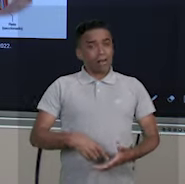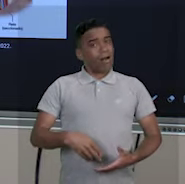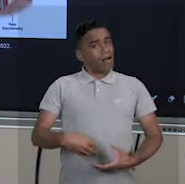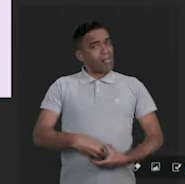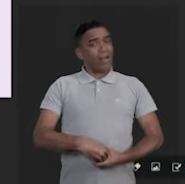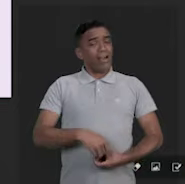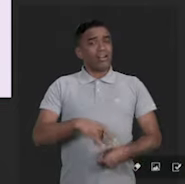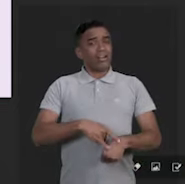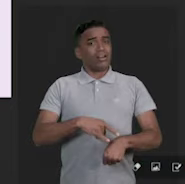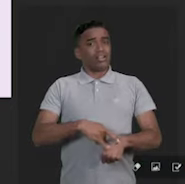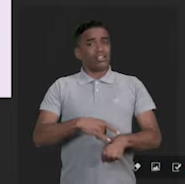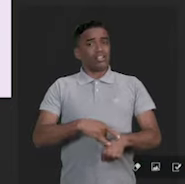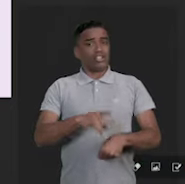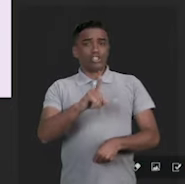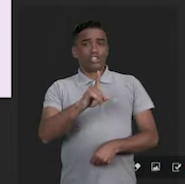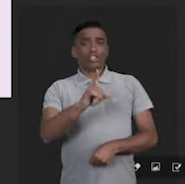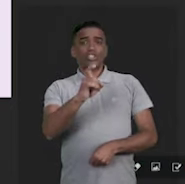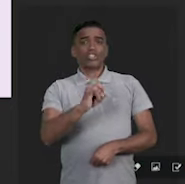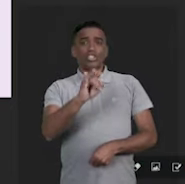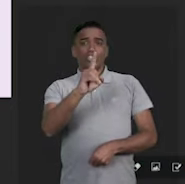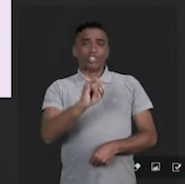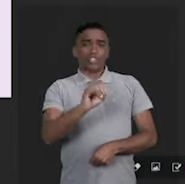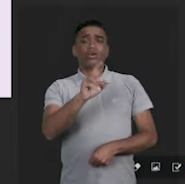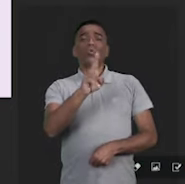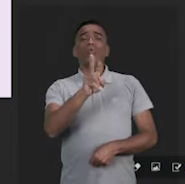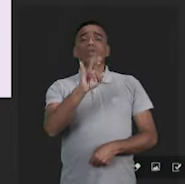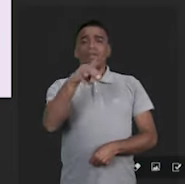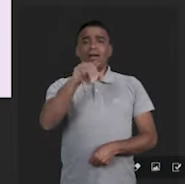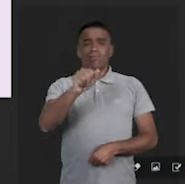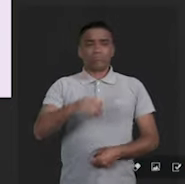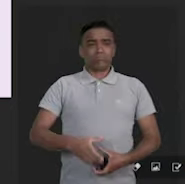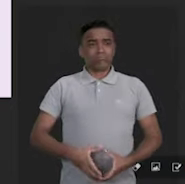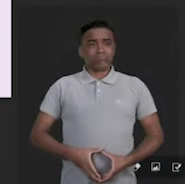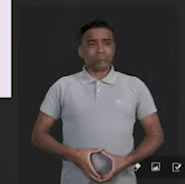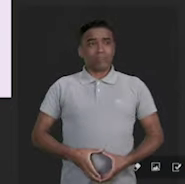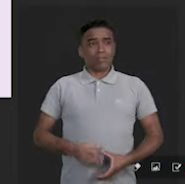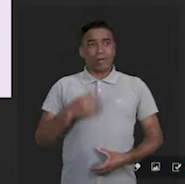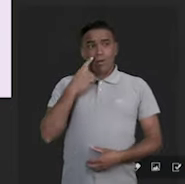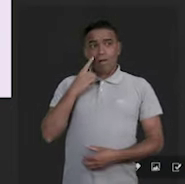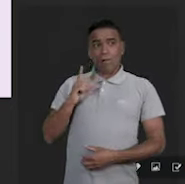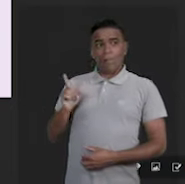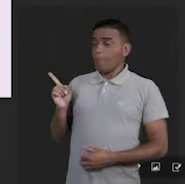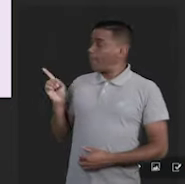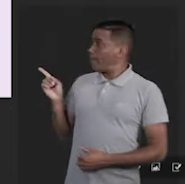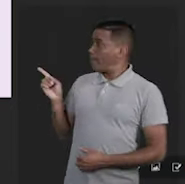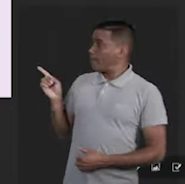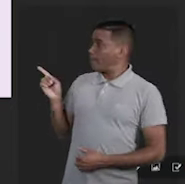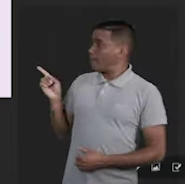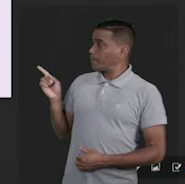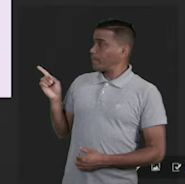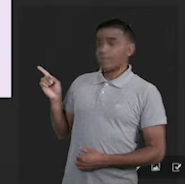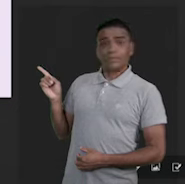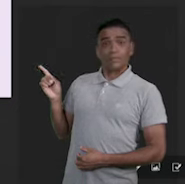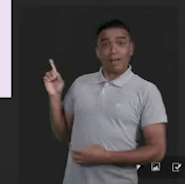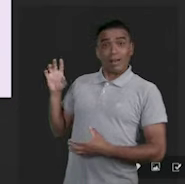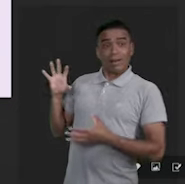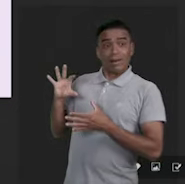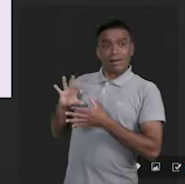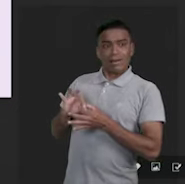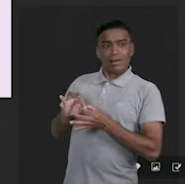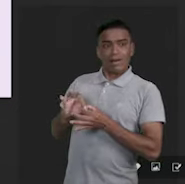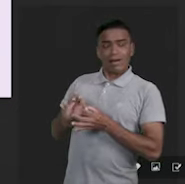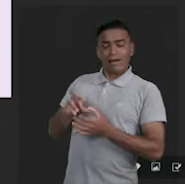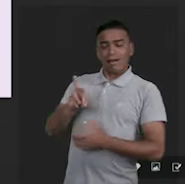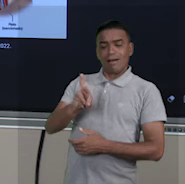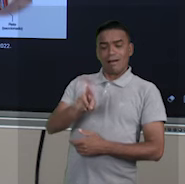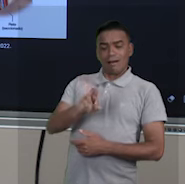ó, que tá em amarelinho na figura, esse canal vai ligar o rim à nossa